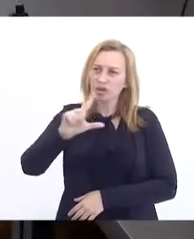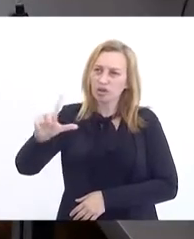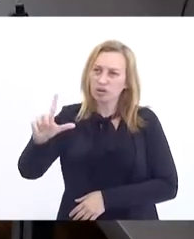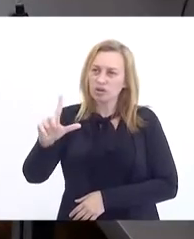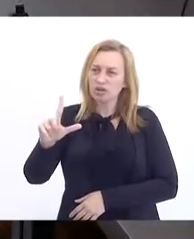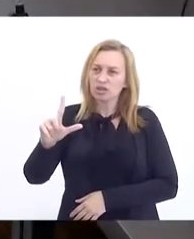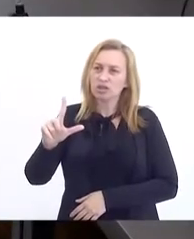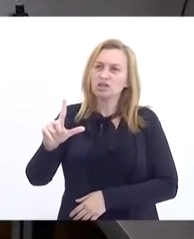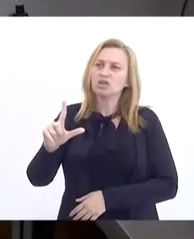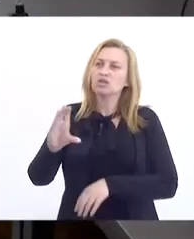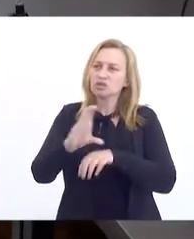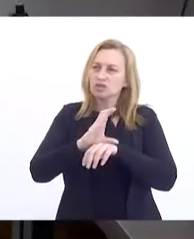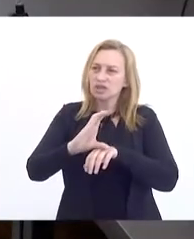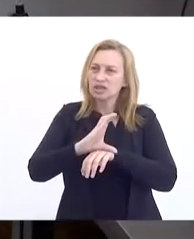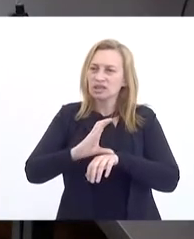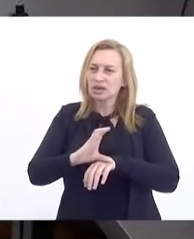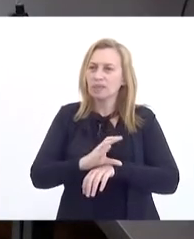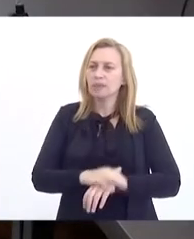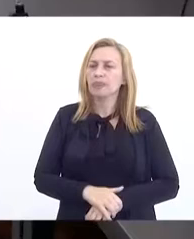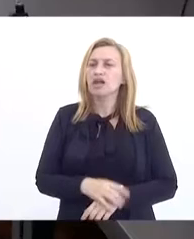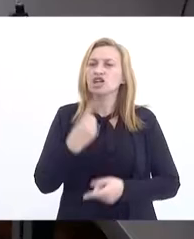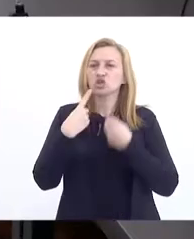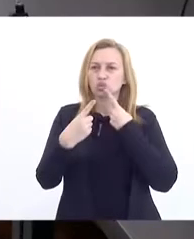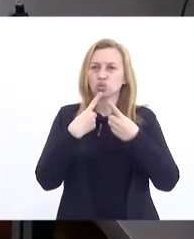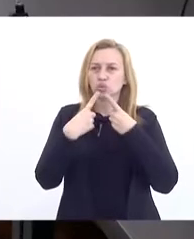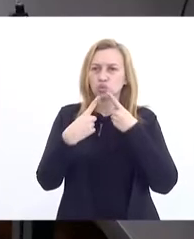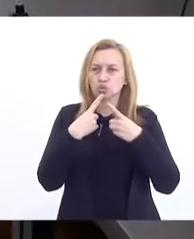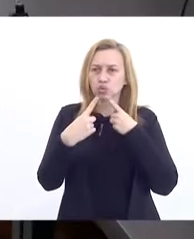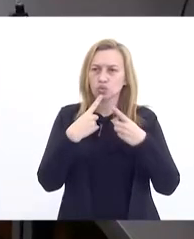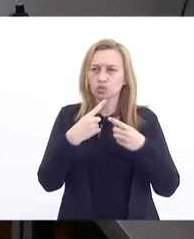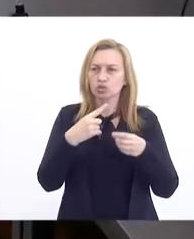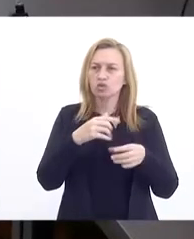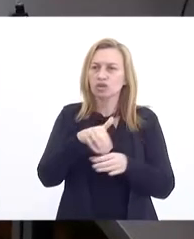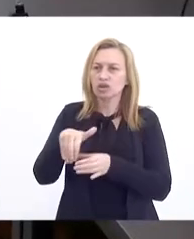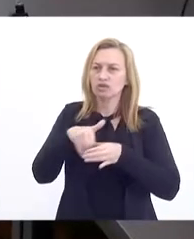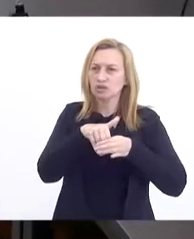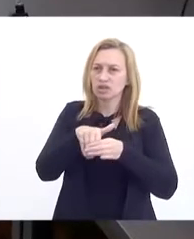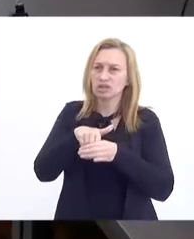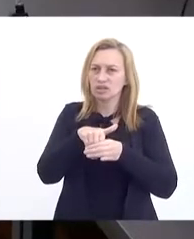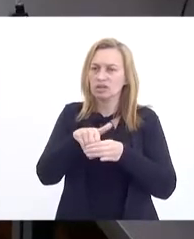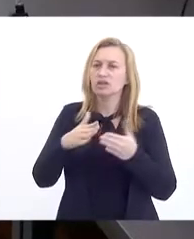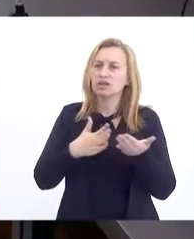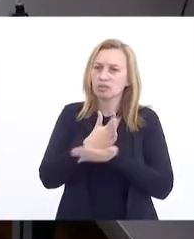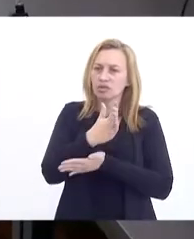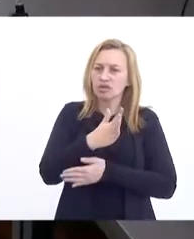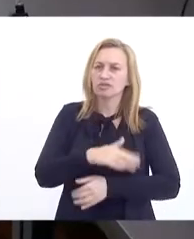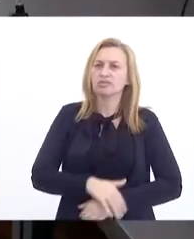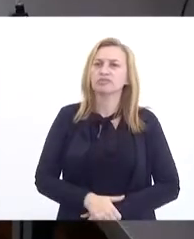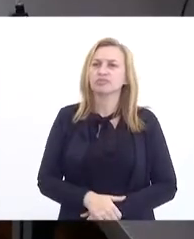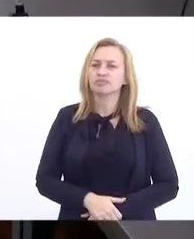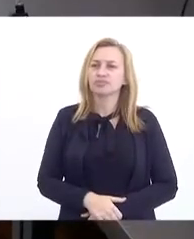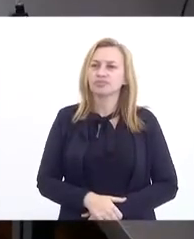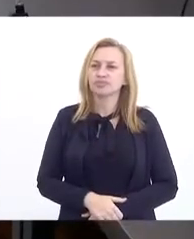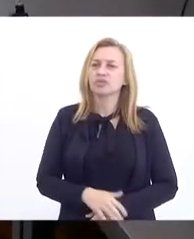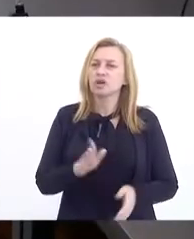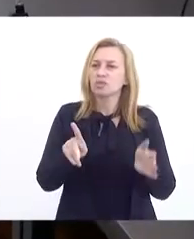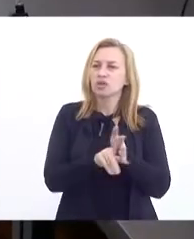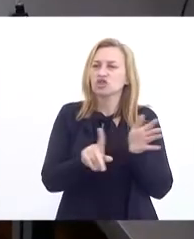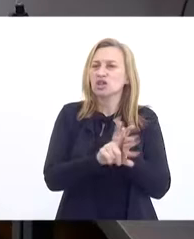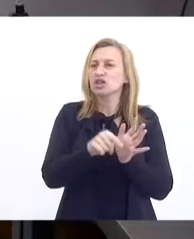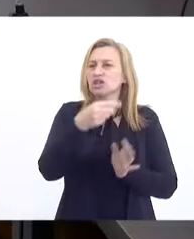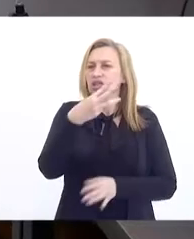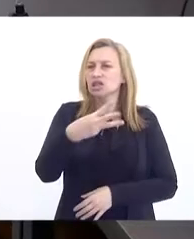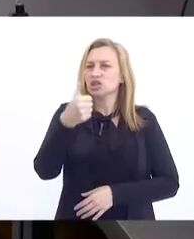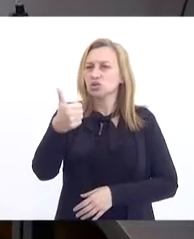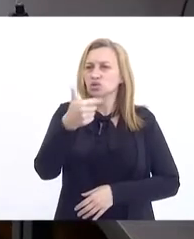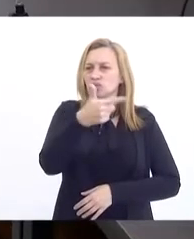pela constitucionalidade. Em discussão. Em votação. Aprovado. Projeto de lei 3120